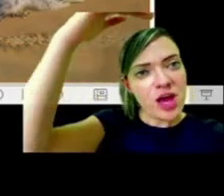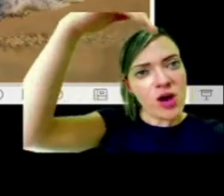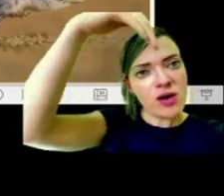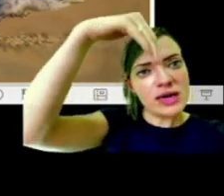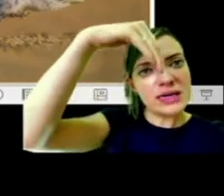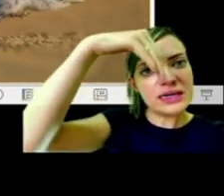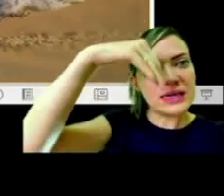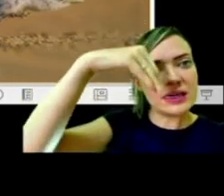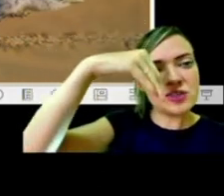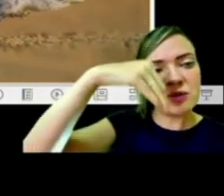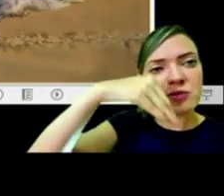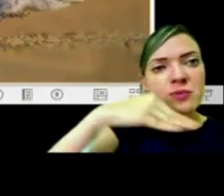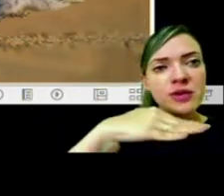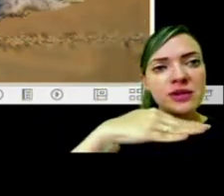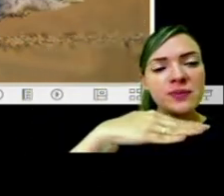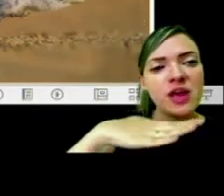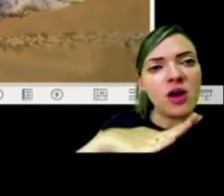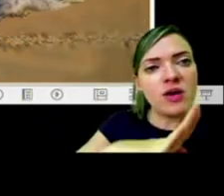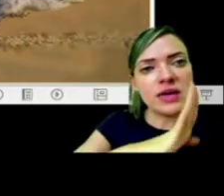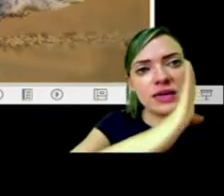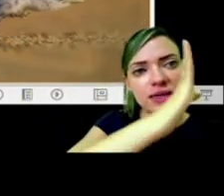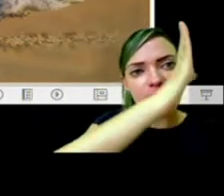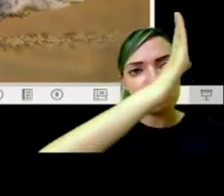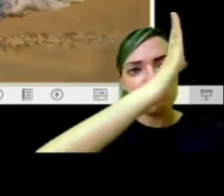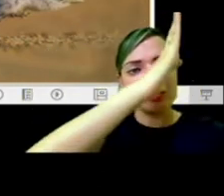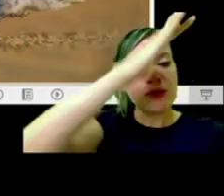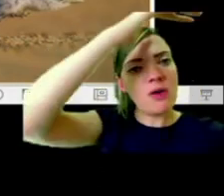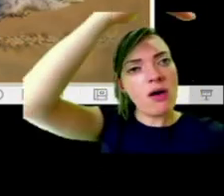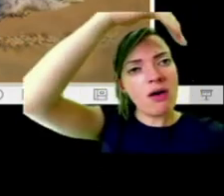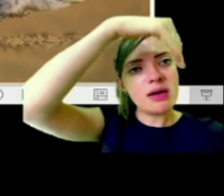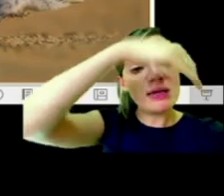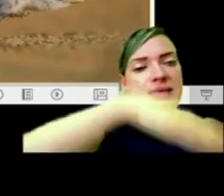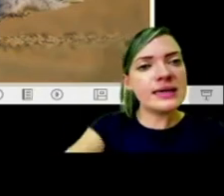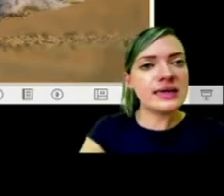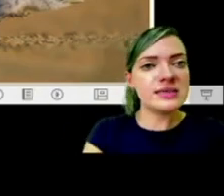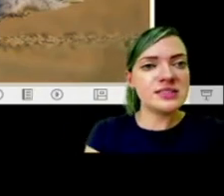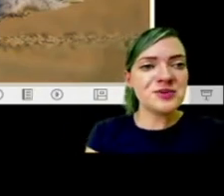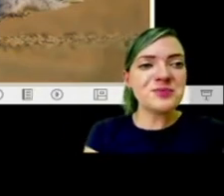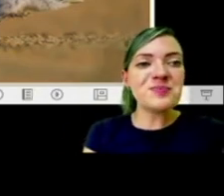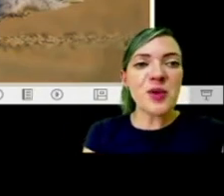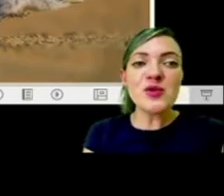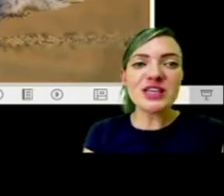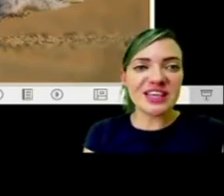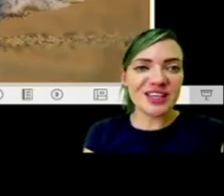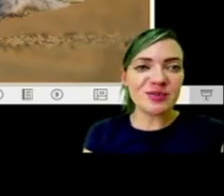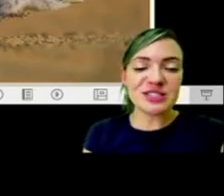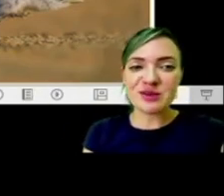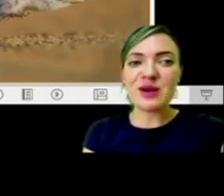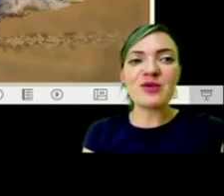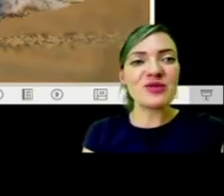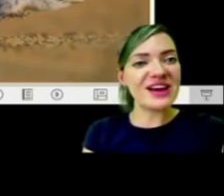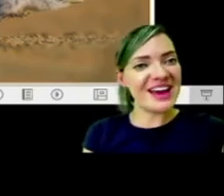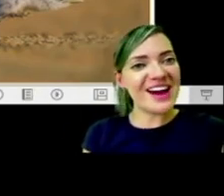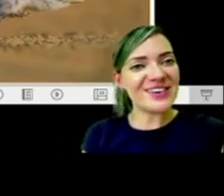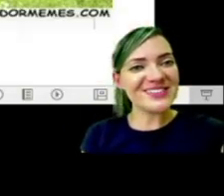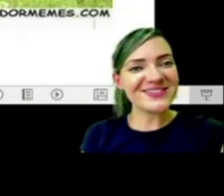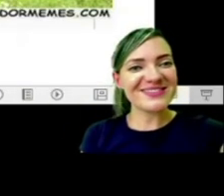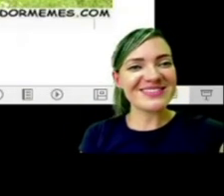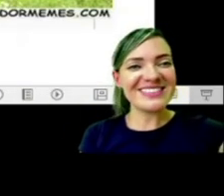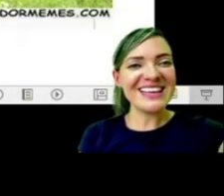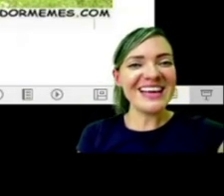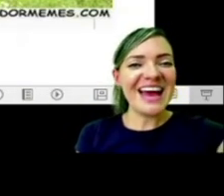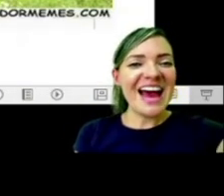pouquinho, ora ela diminui um pouquinho. Ora ela cresce um pouquinho, ora ela decresce um pouquinho. Isso é uma curva